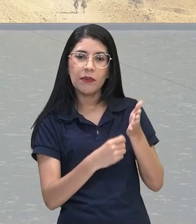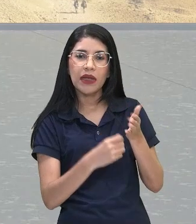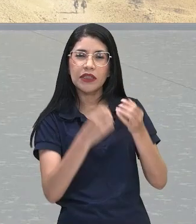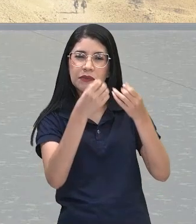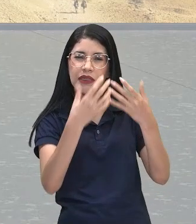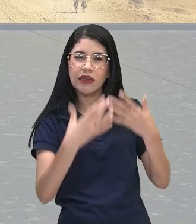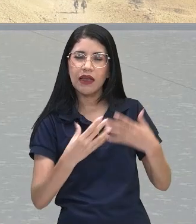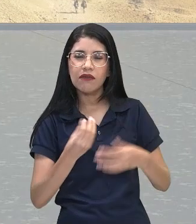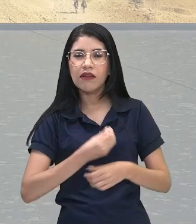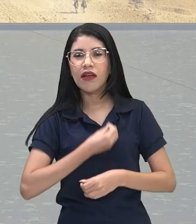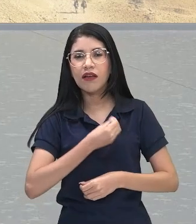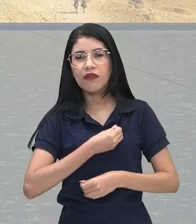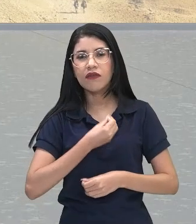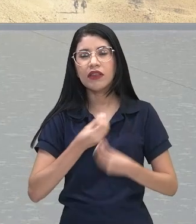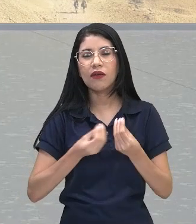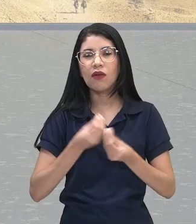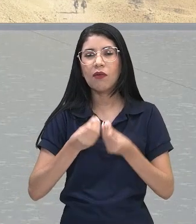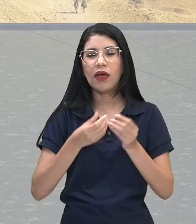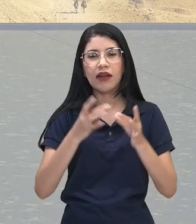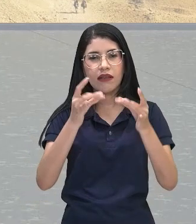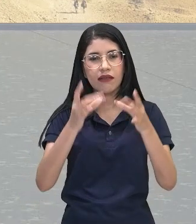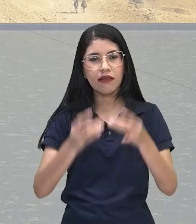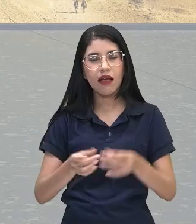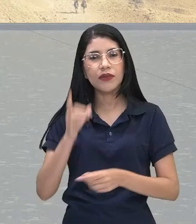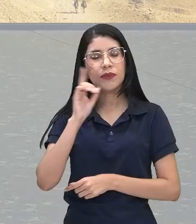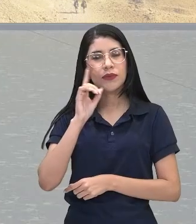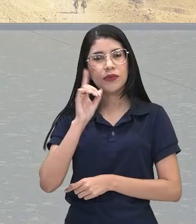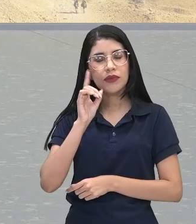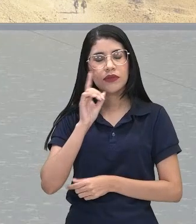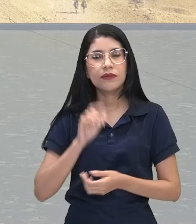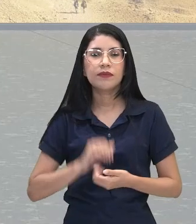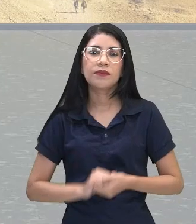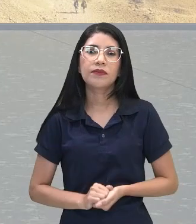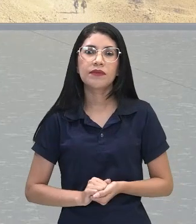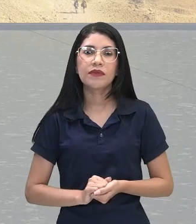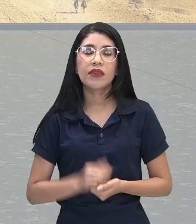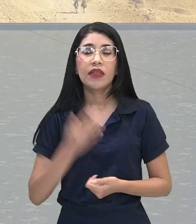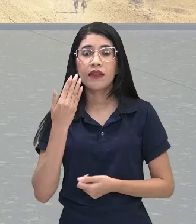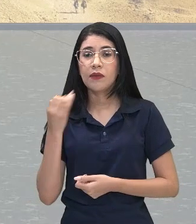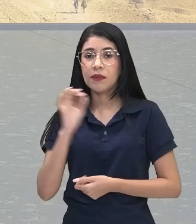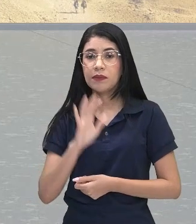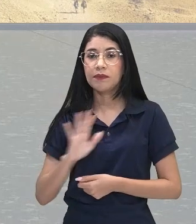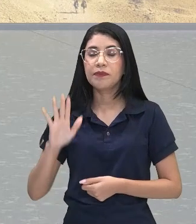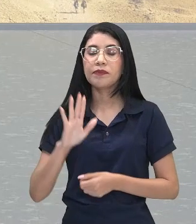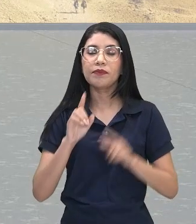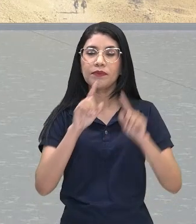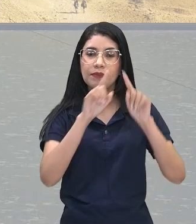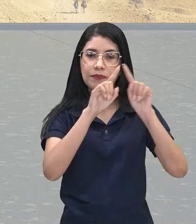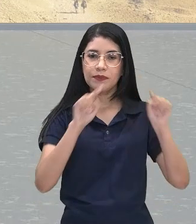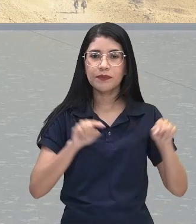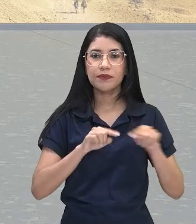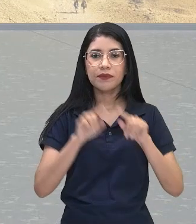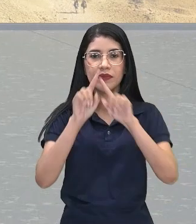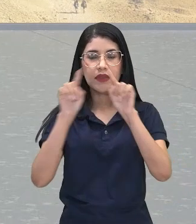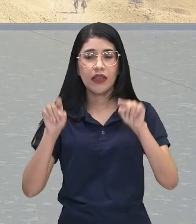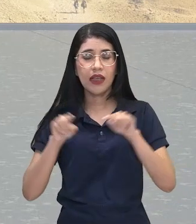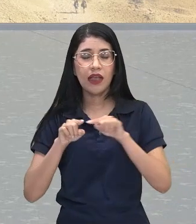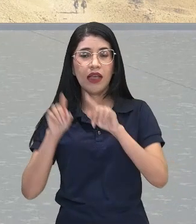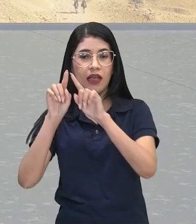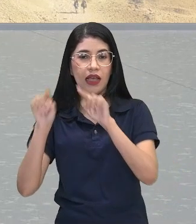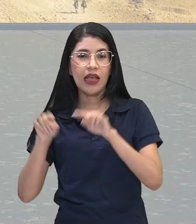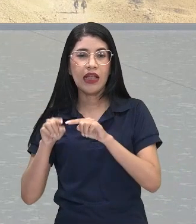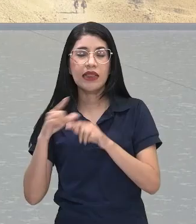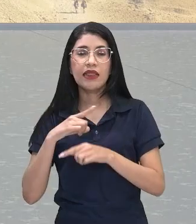sua vida cotidiana. Bem, aqui são as pirâmides de Gizé. Aqui estão os faraós